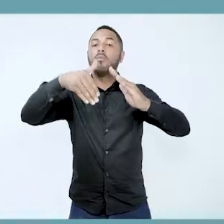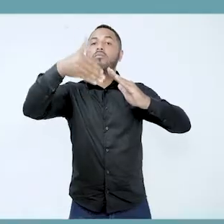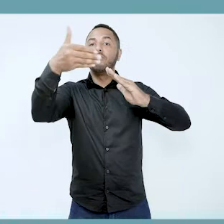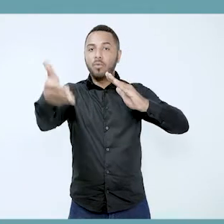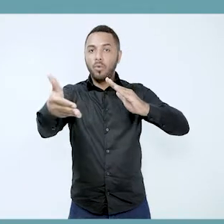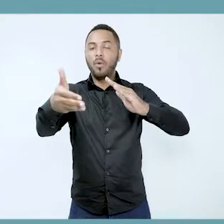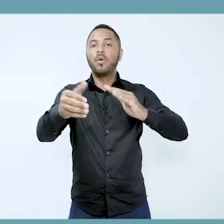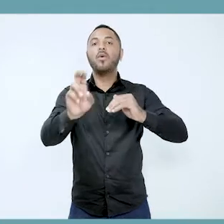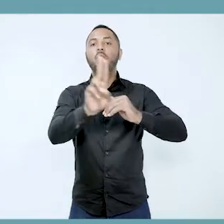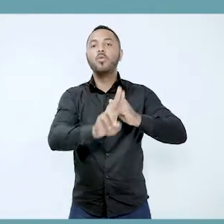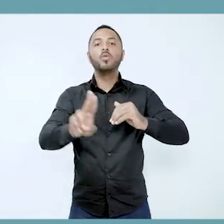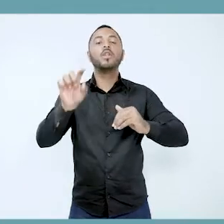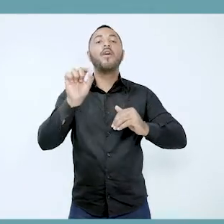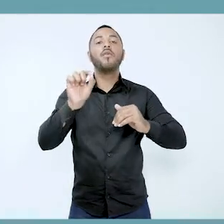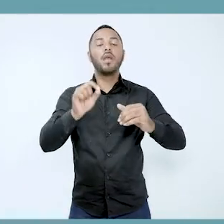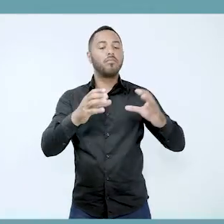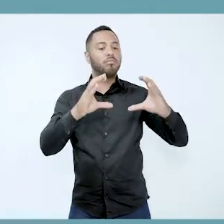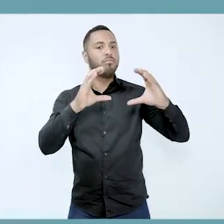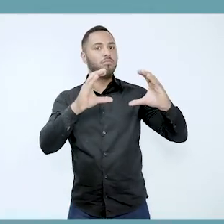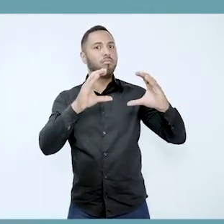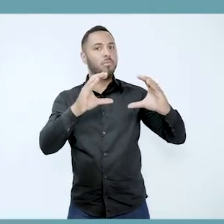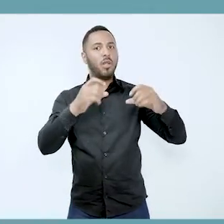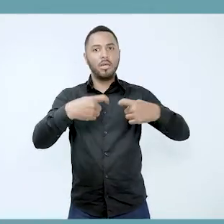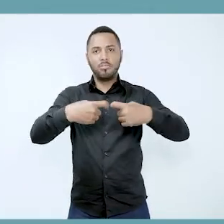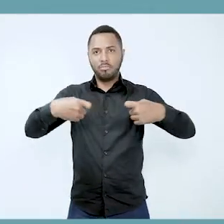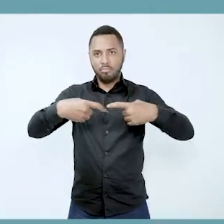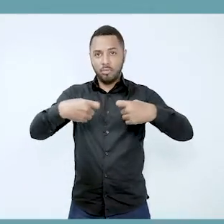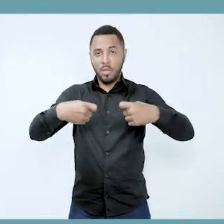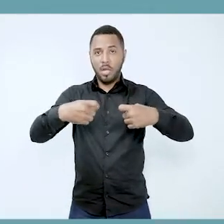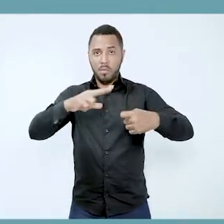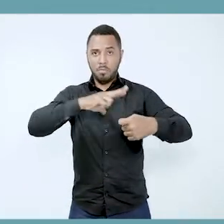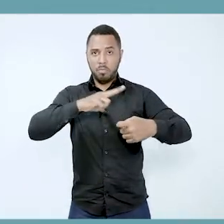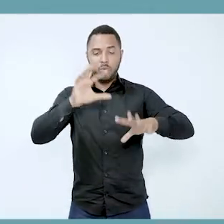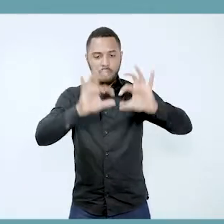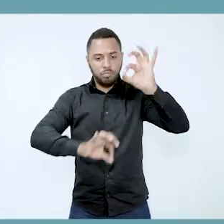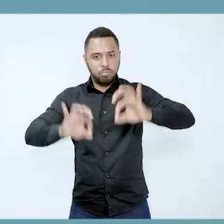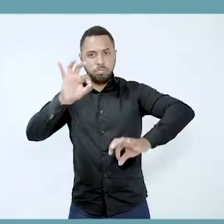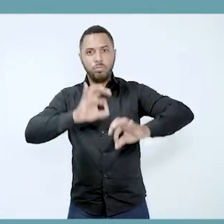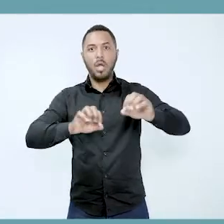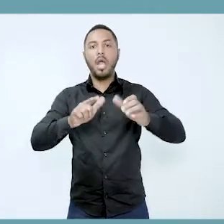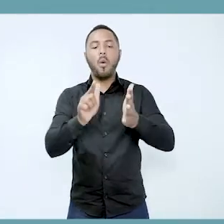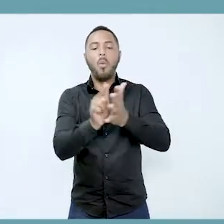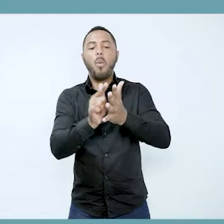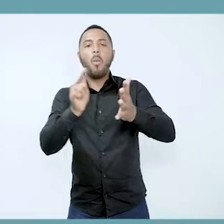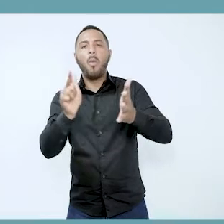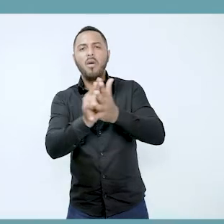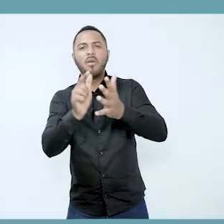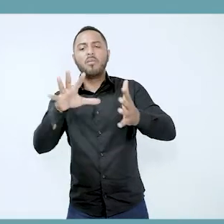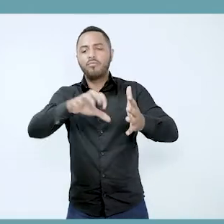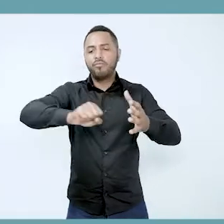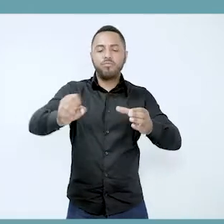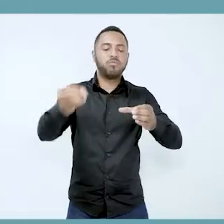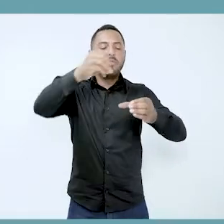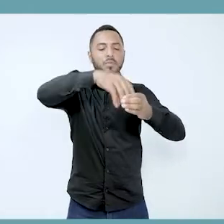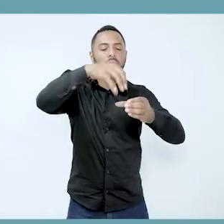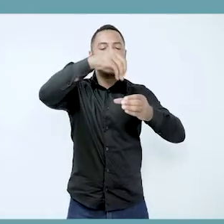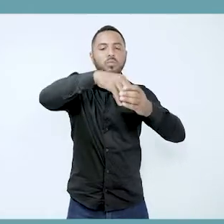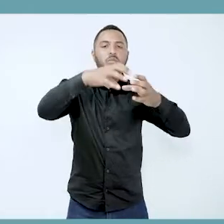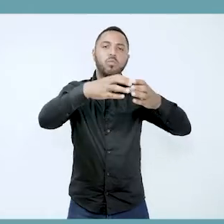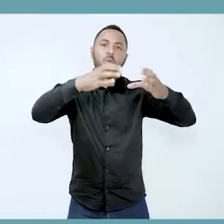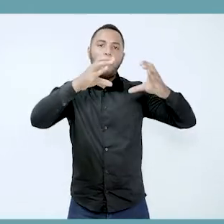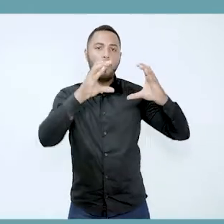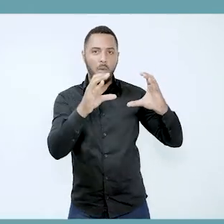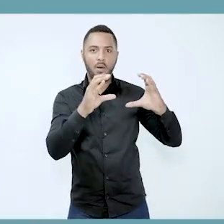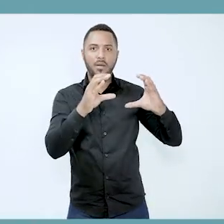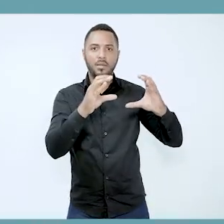quintal, usávamos bolas de meias preparadas por nós mesmos, com um papel de jornal compactado e